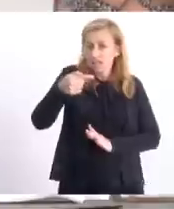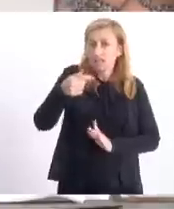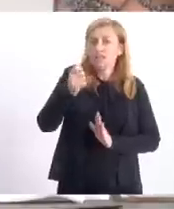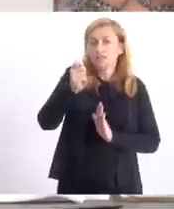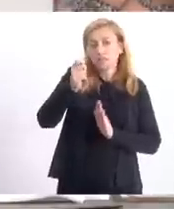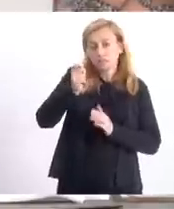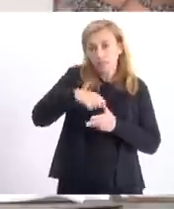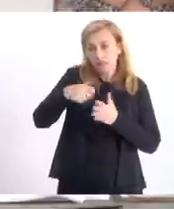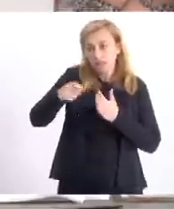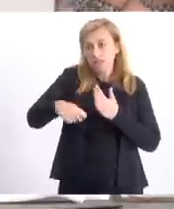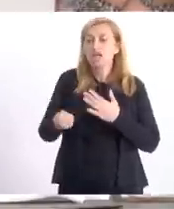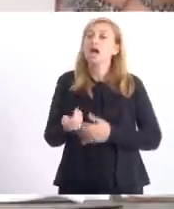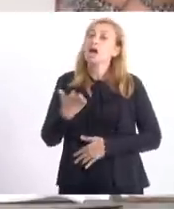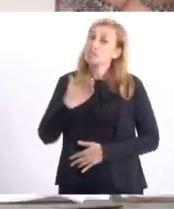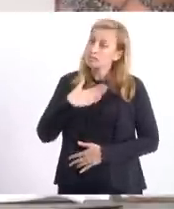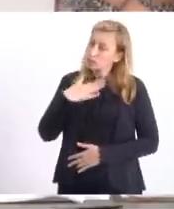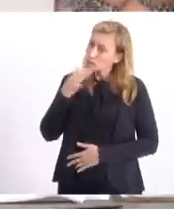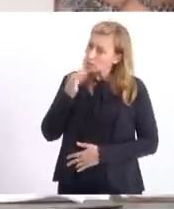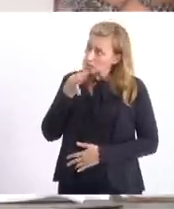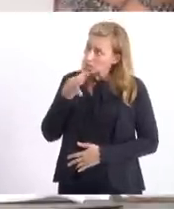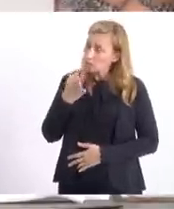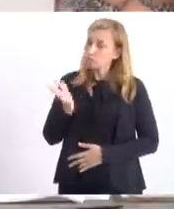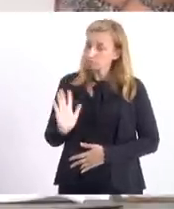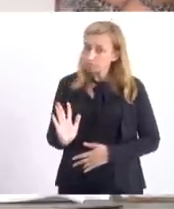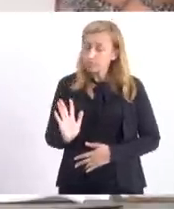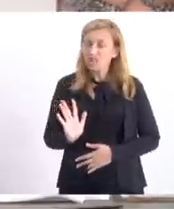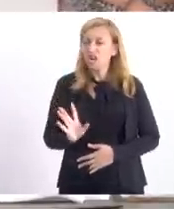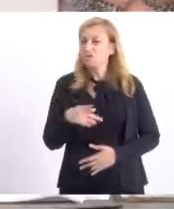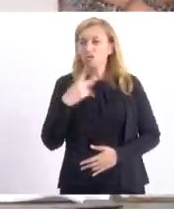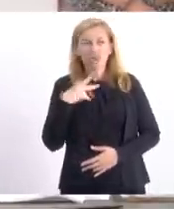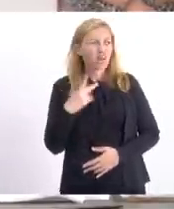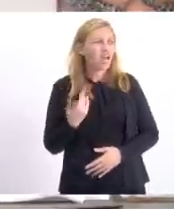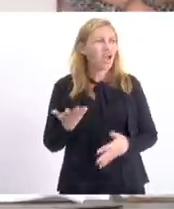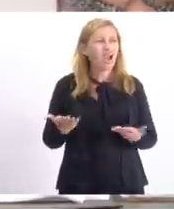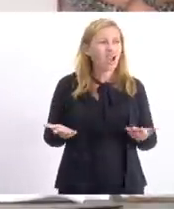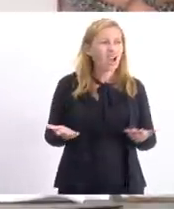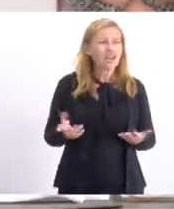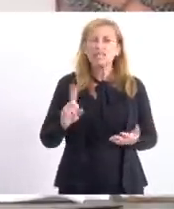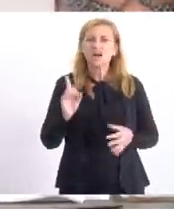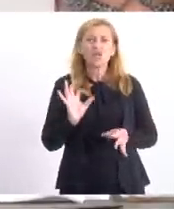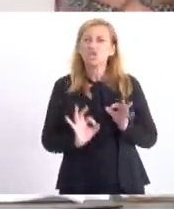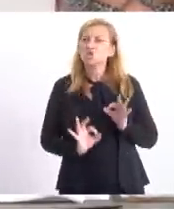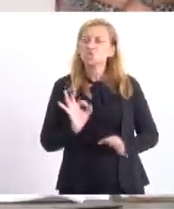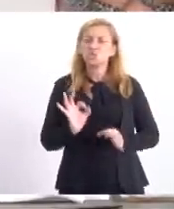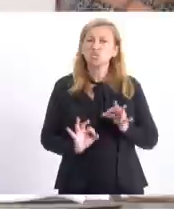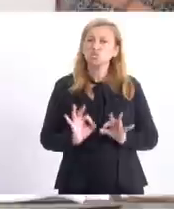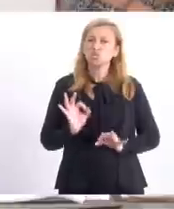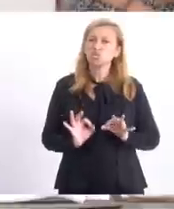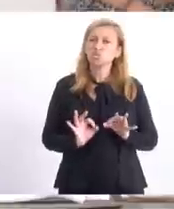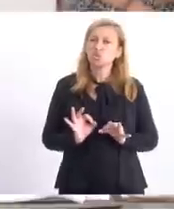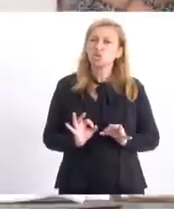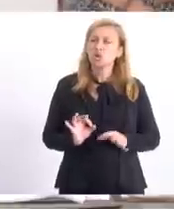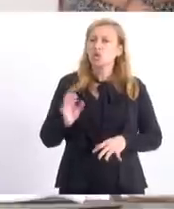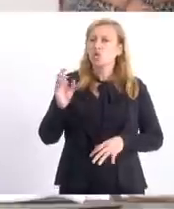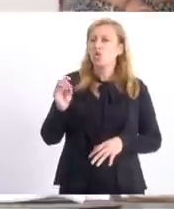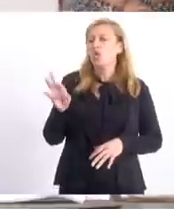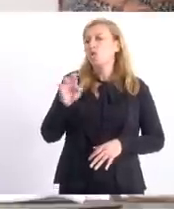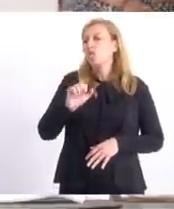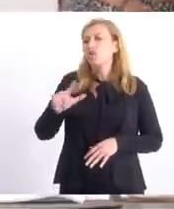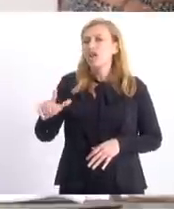Essa é a minha opinião. Fica... E não estou dizendo, mas não é justo que um